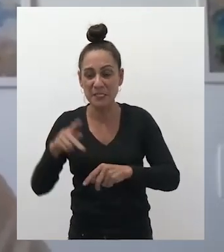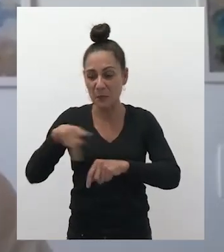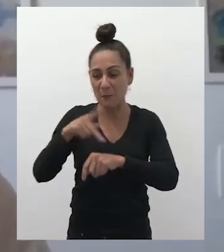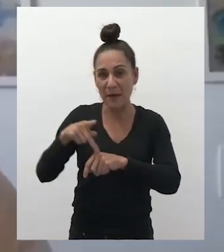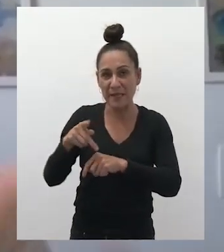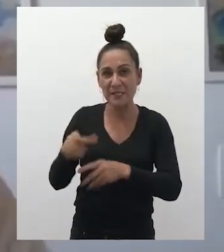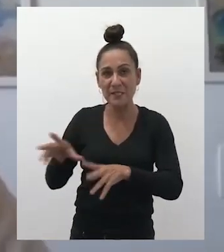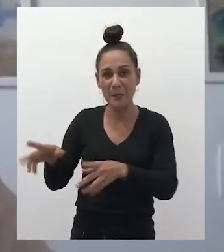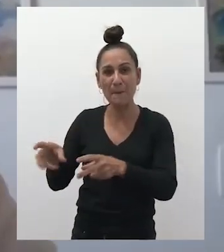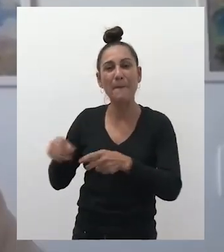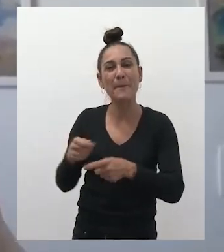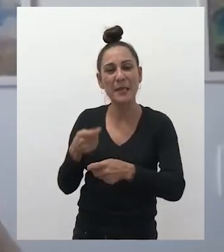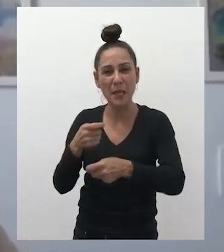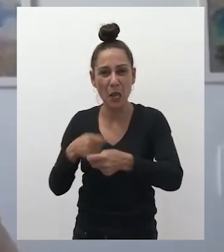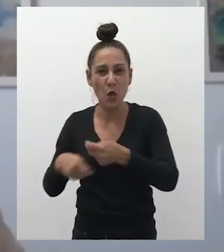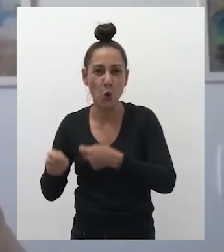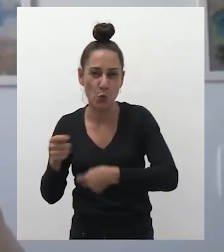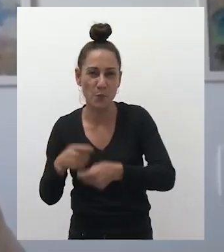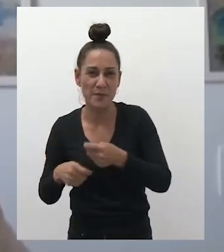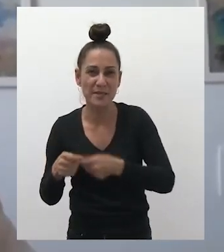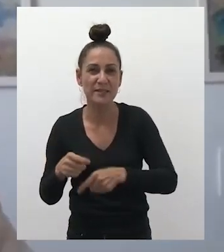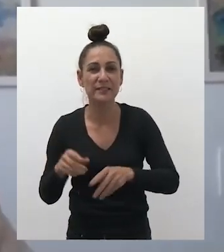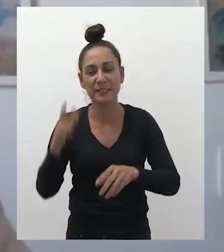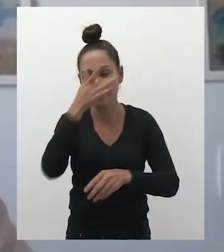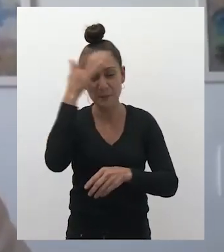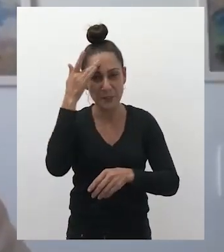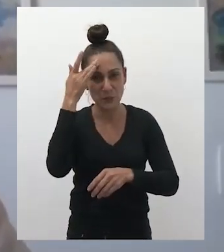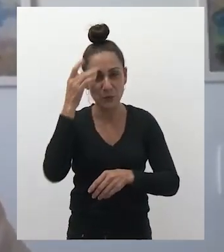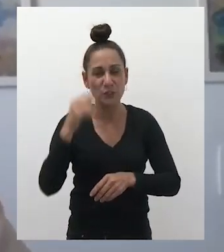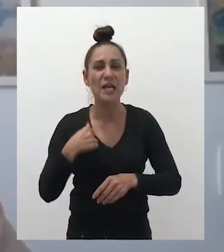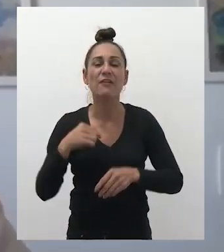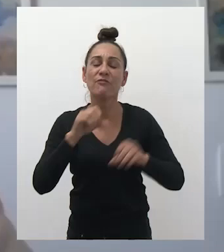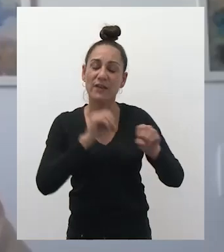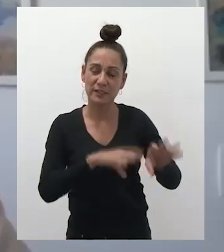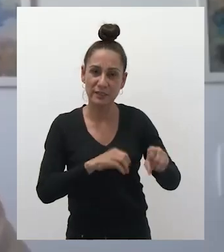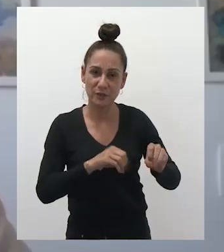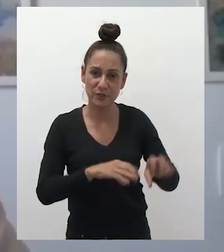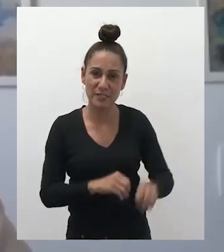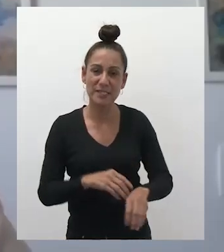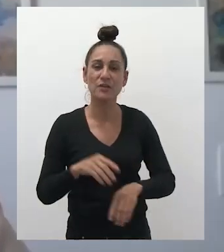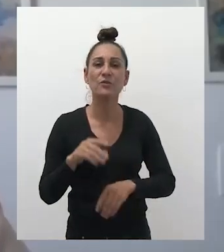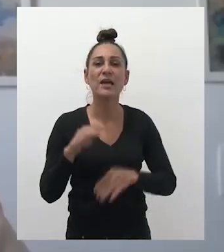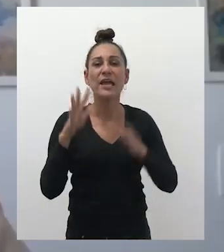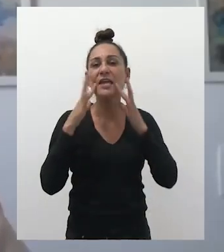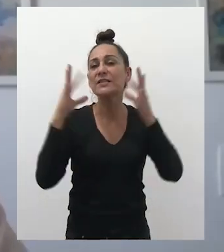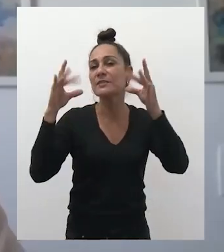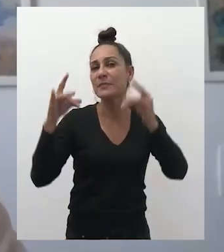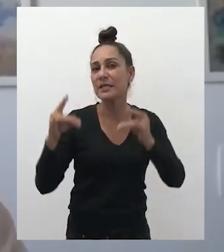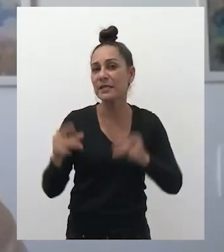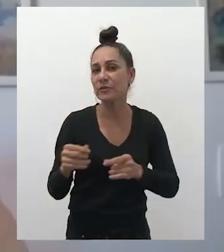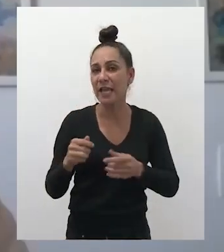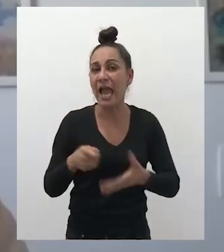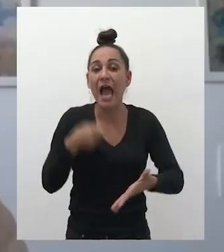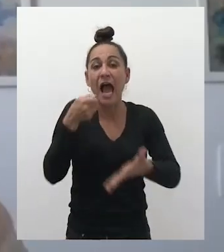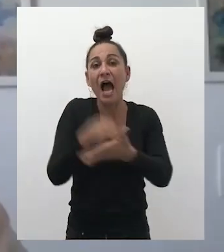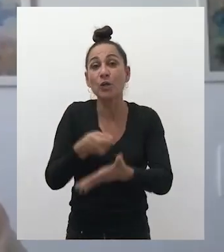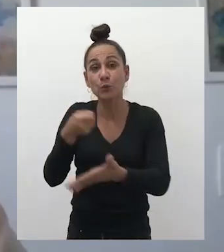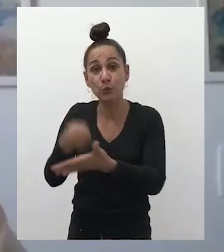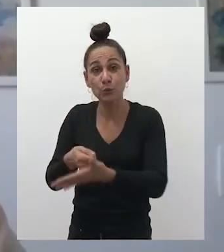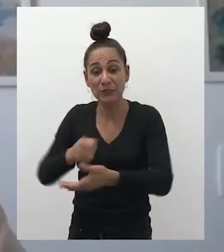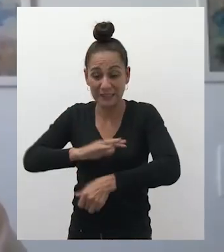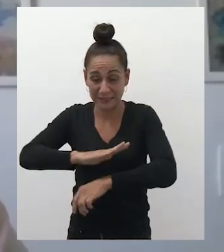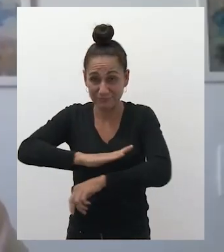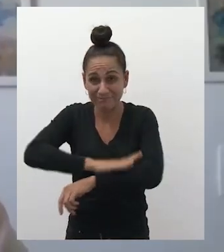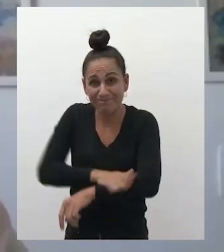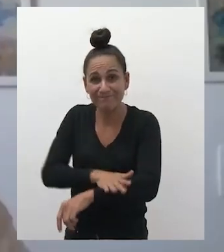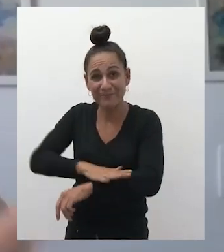na melhoria do nível de vida das pessoas. Fala na educação, fala na luta contra a